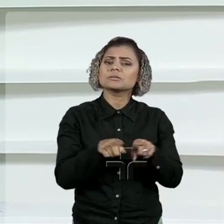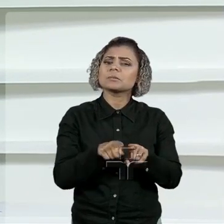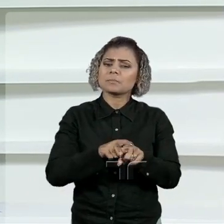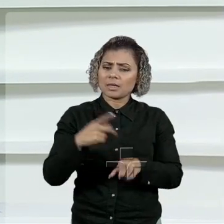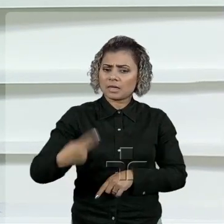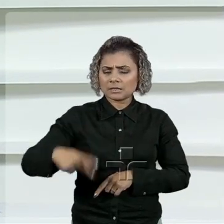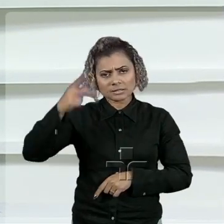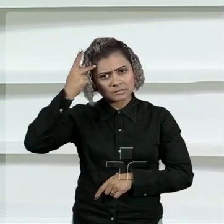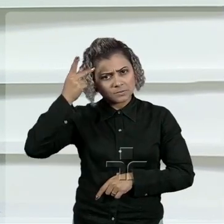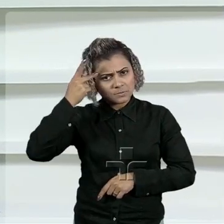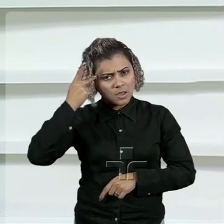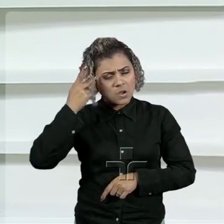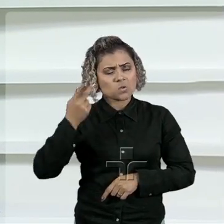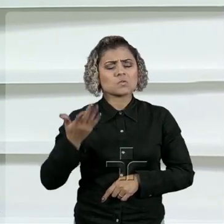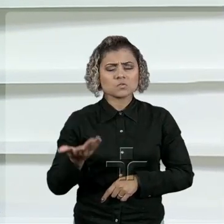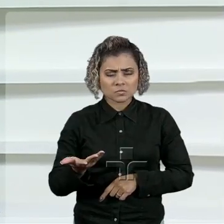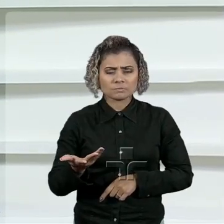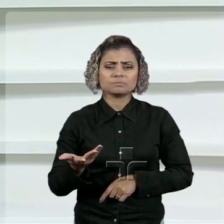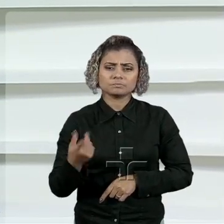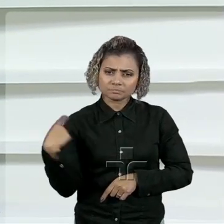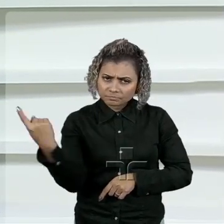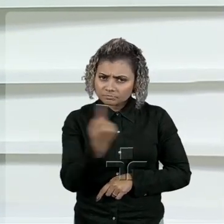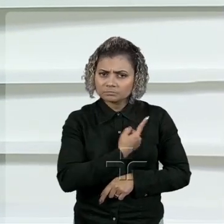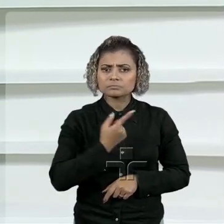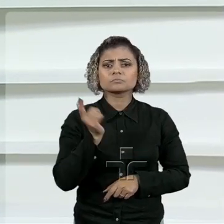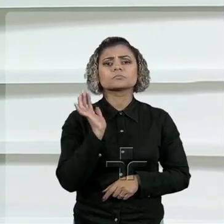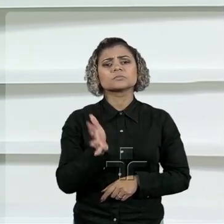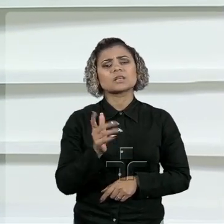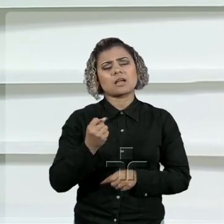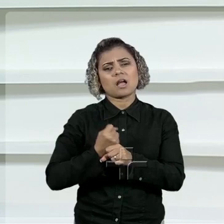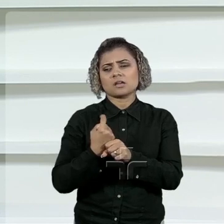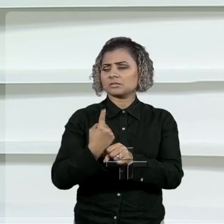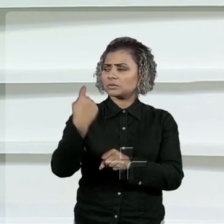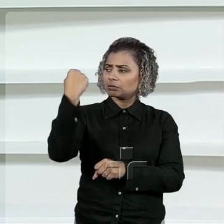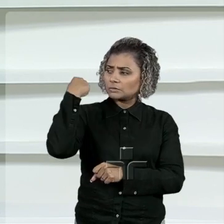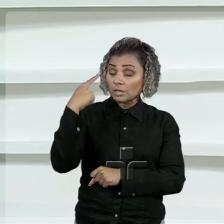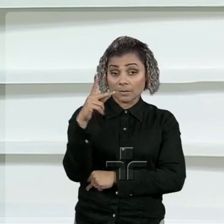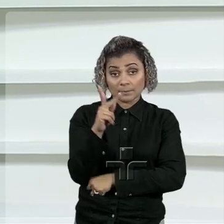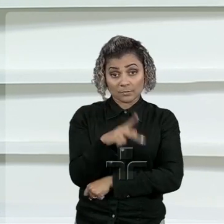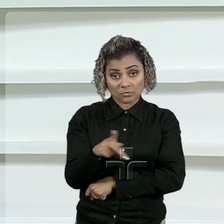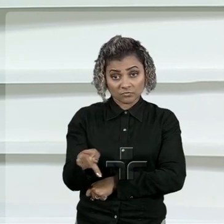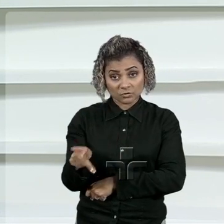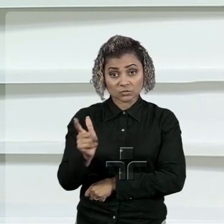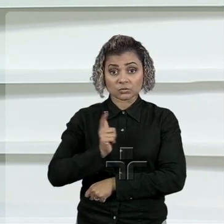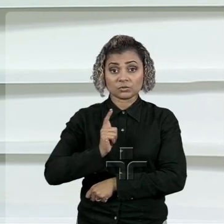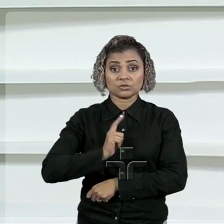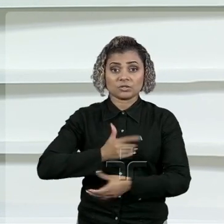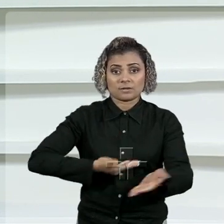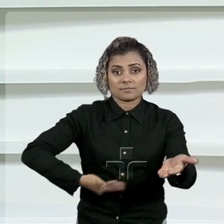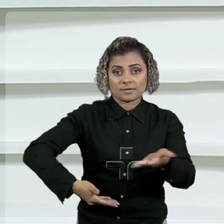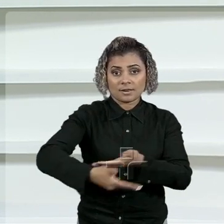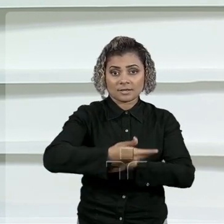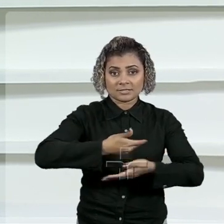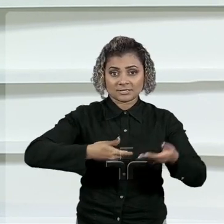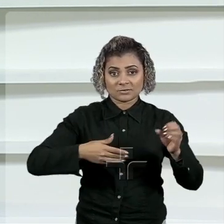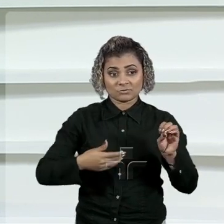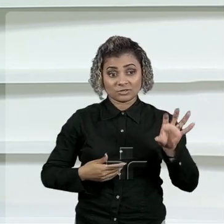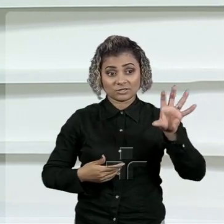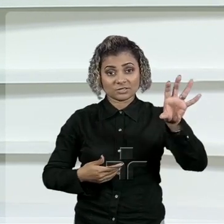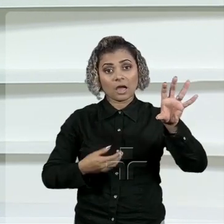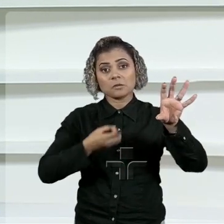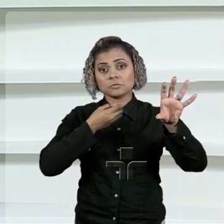aqui em São Paulo, a gente, nos anos passados, os professores tinham uma relação com o Estado